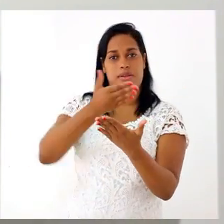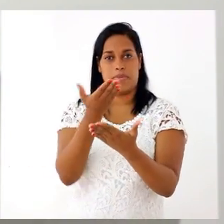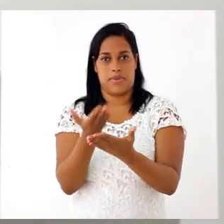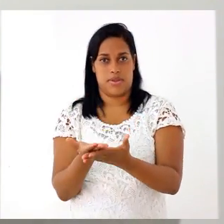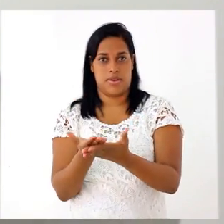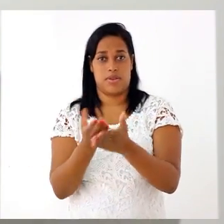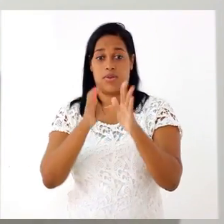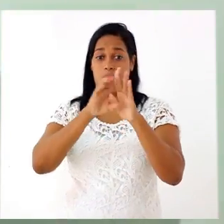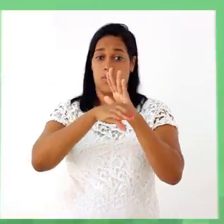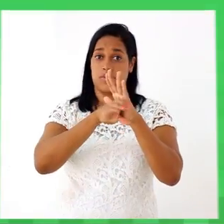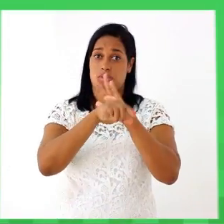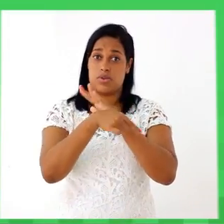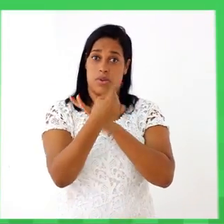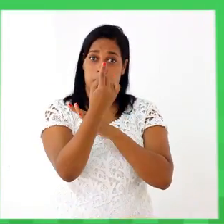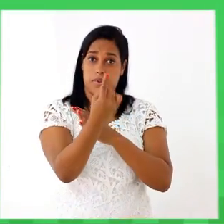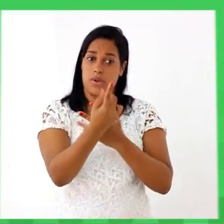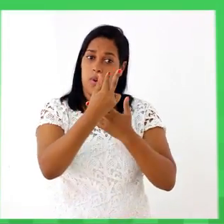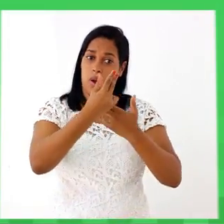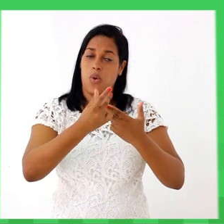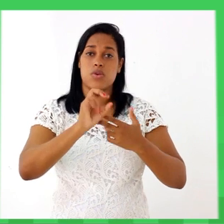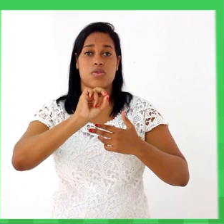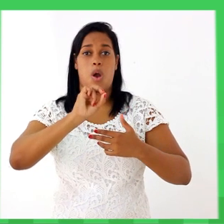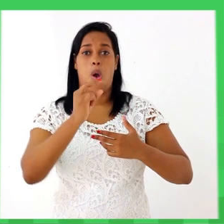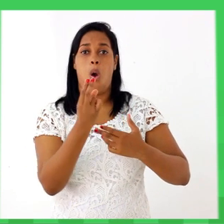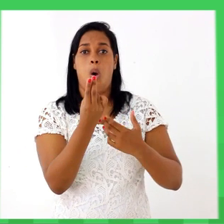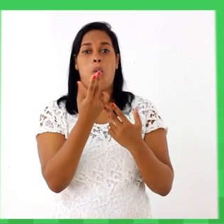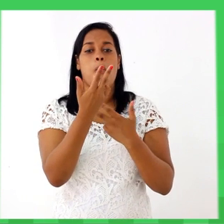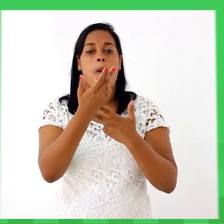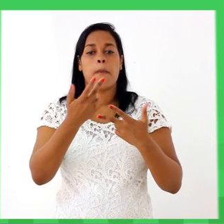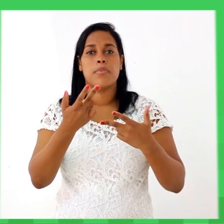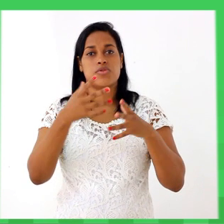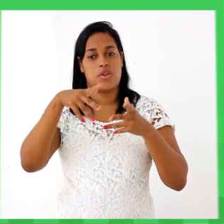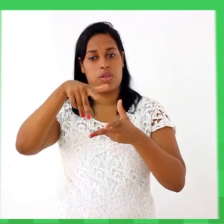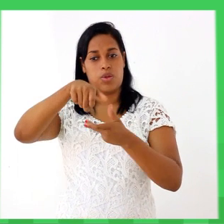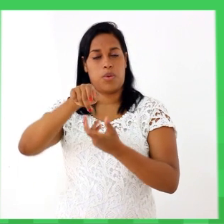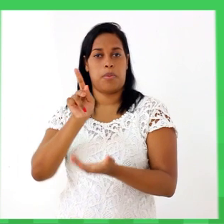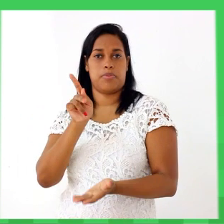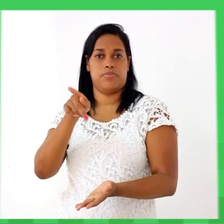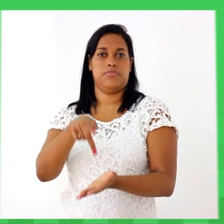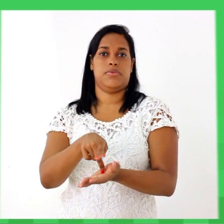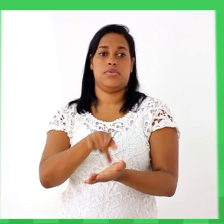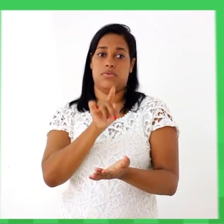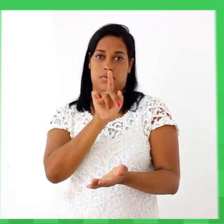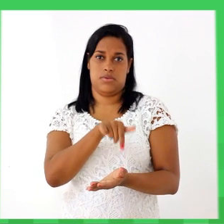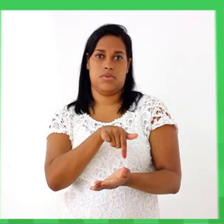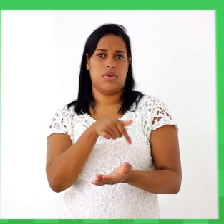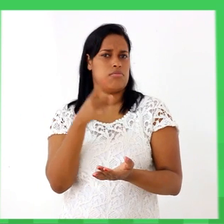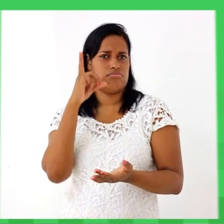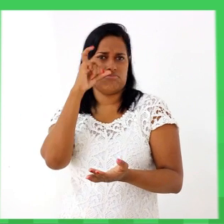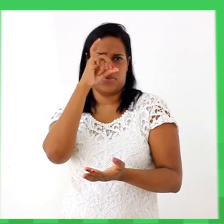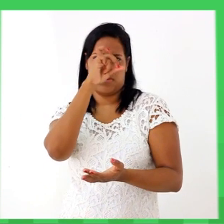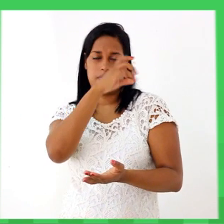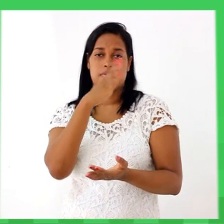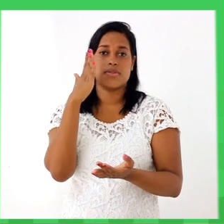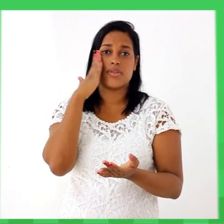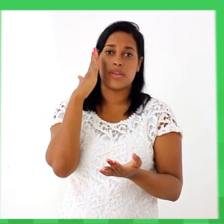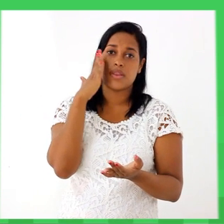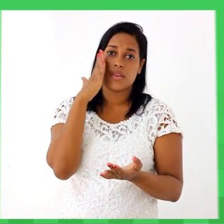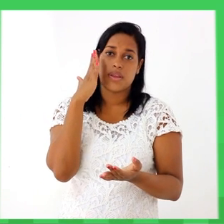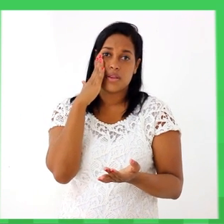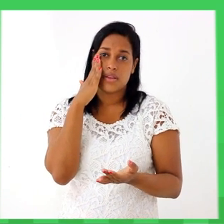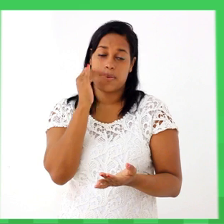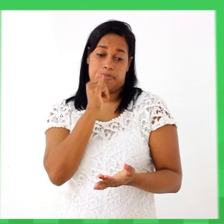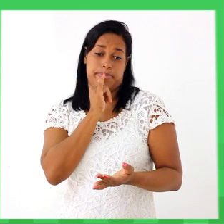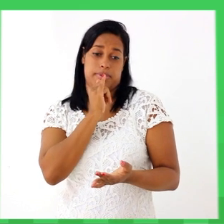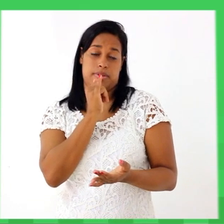Conceitualmente, é uma coisa ou um objeto do mundo real, ok? Então, por isso não é tão difícil de entender o que é uma entidade. Vamos